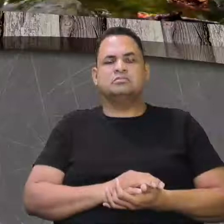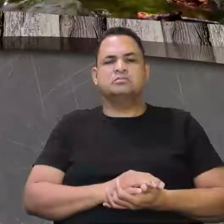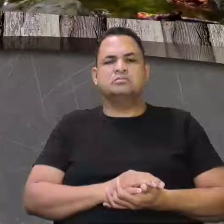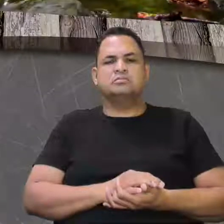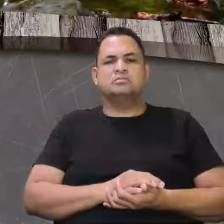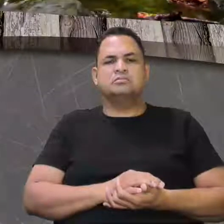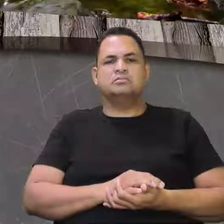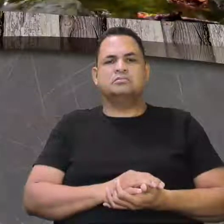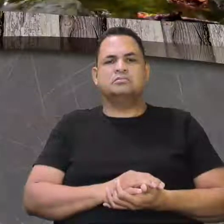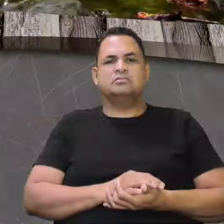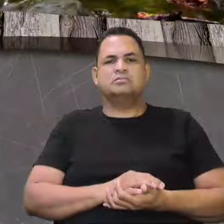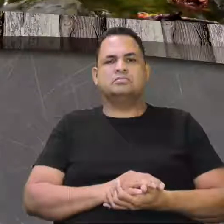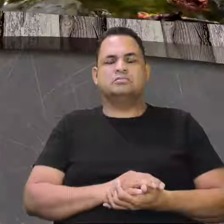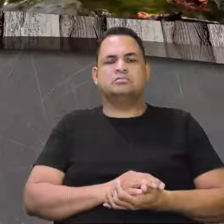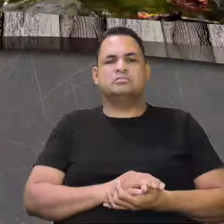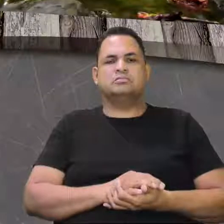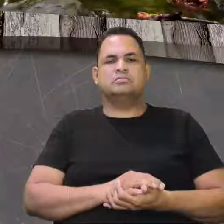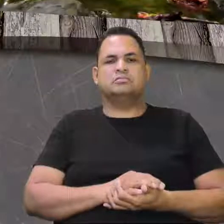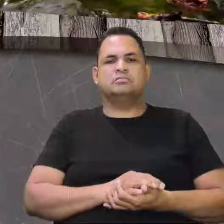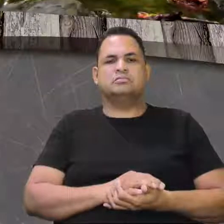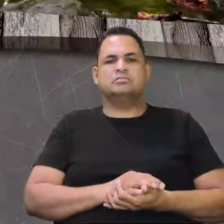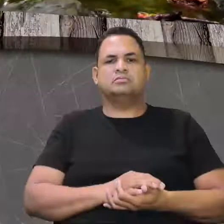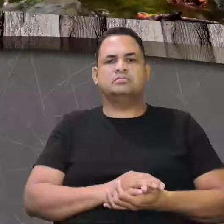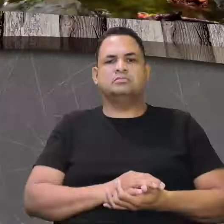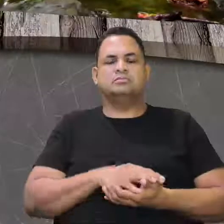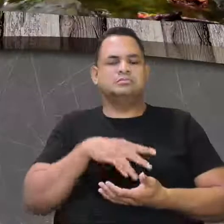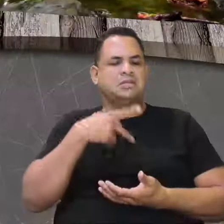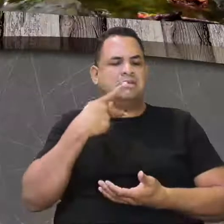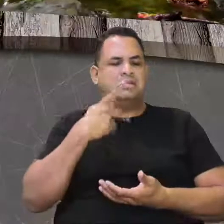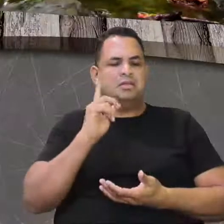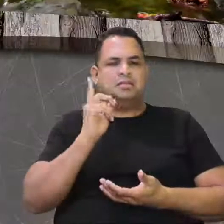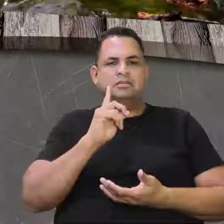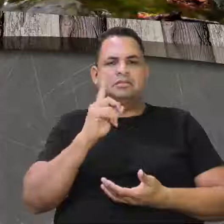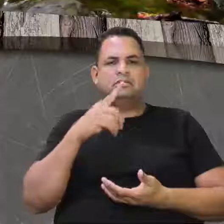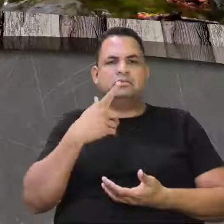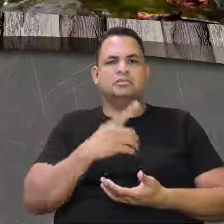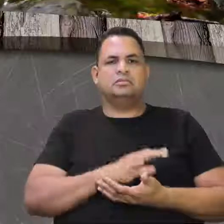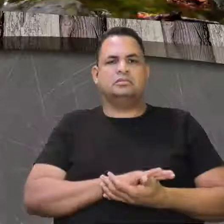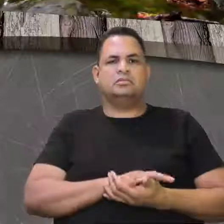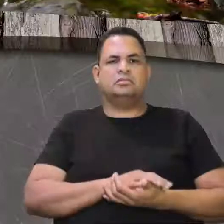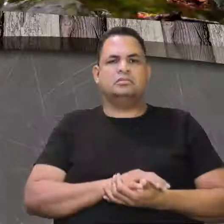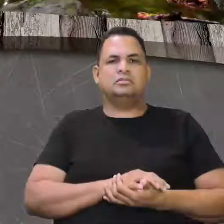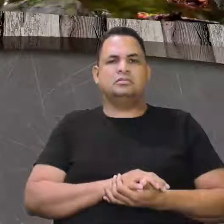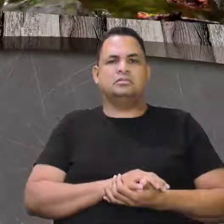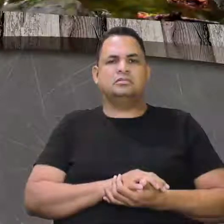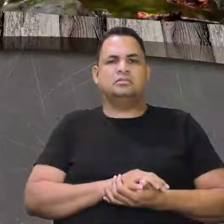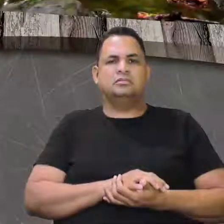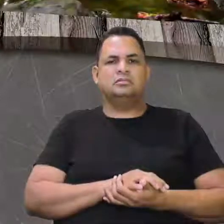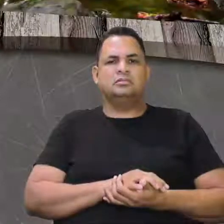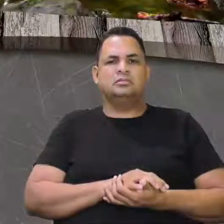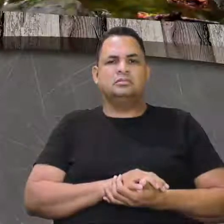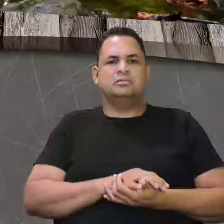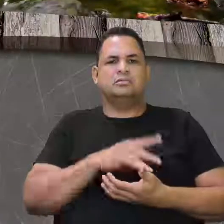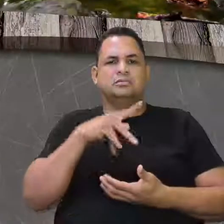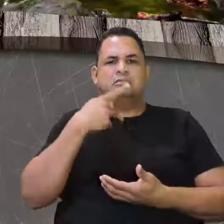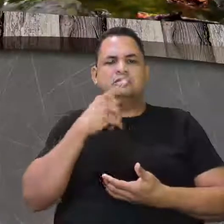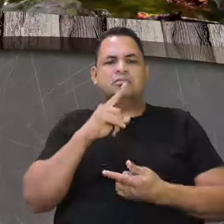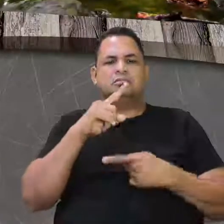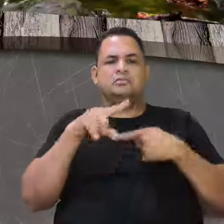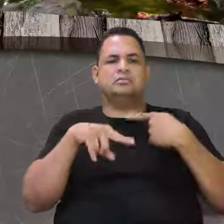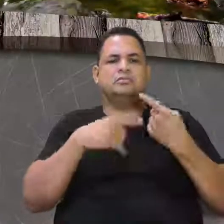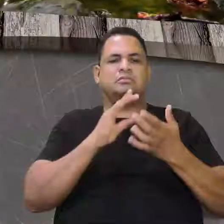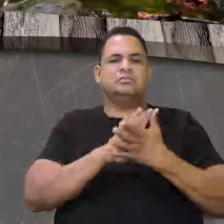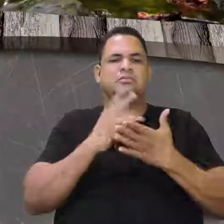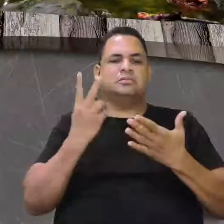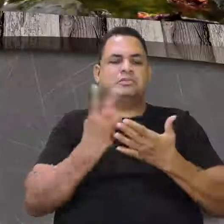Tem gente que é esperta. Não fala não. Ou então, só fala depois que acontecer